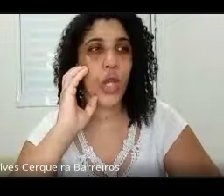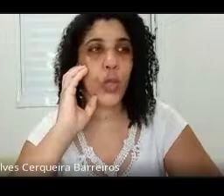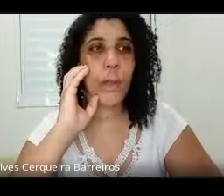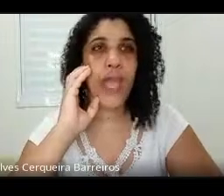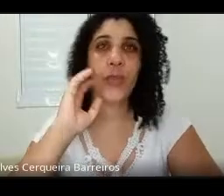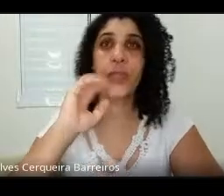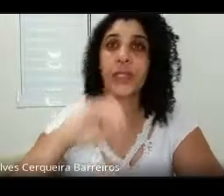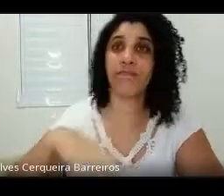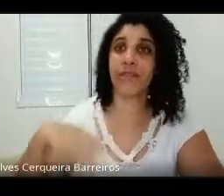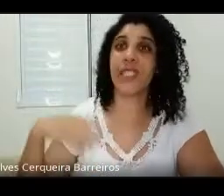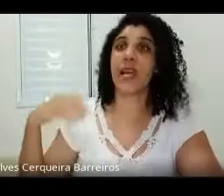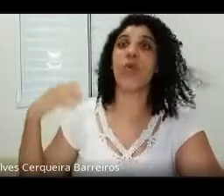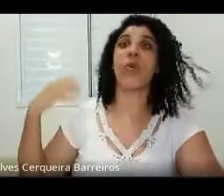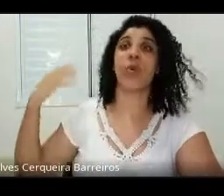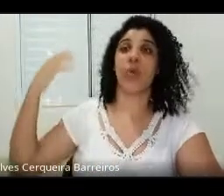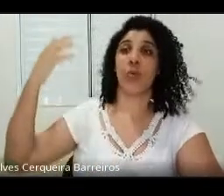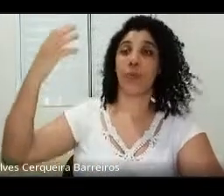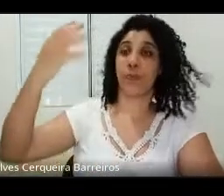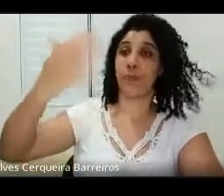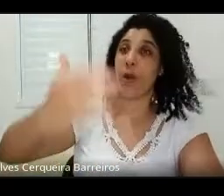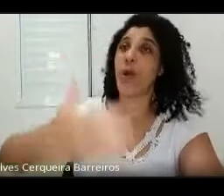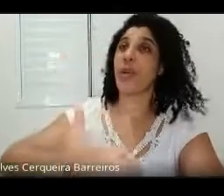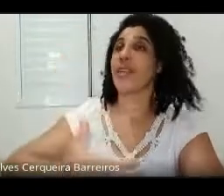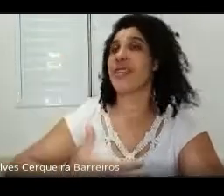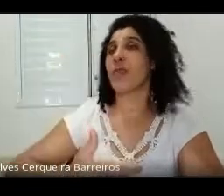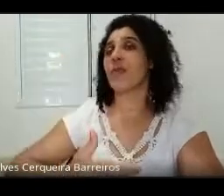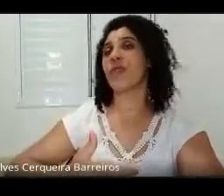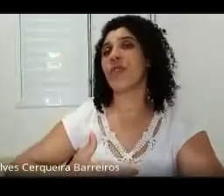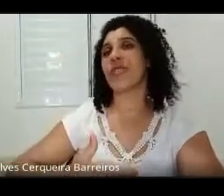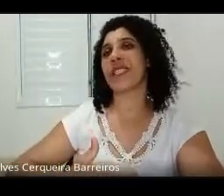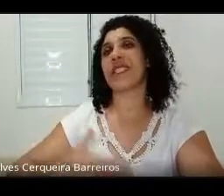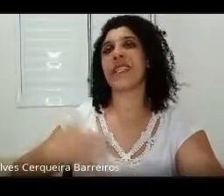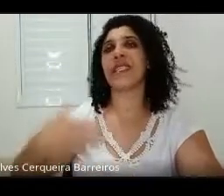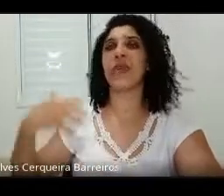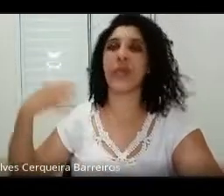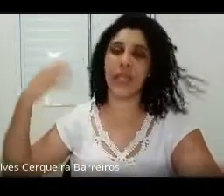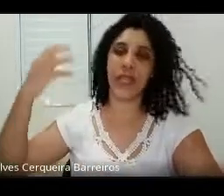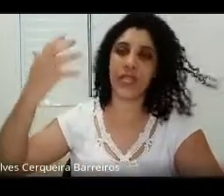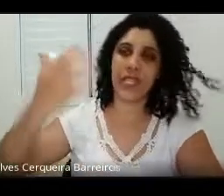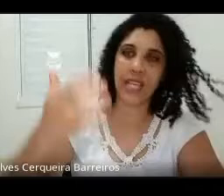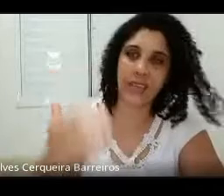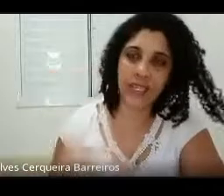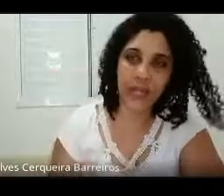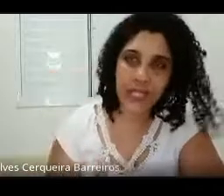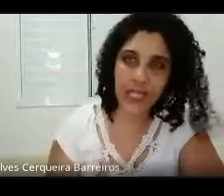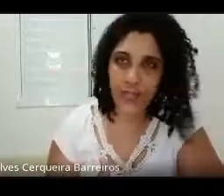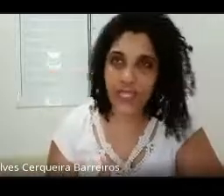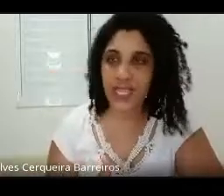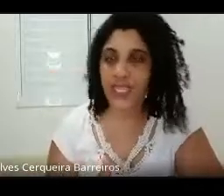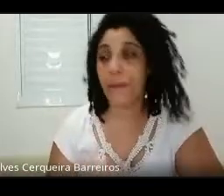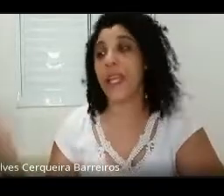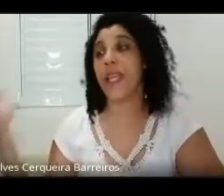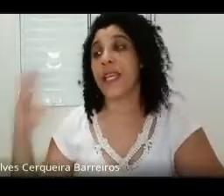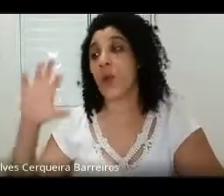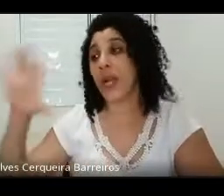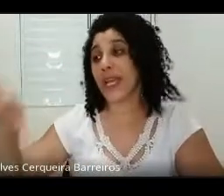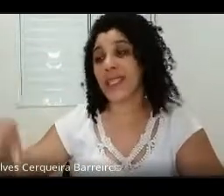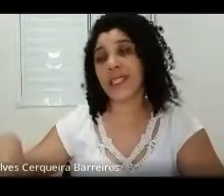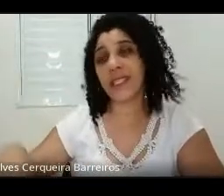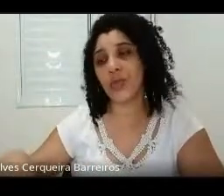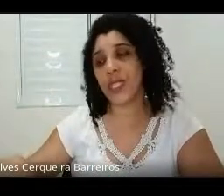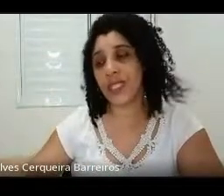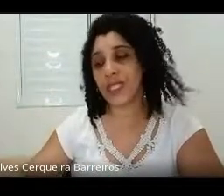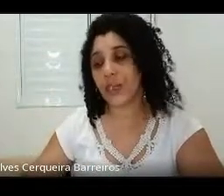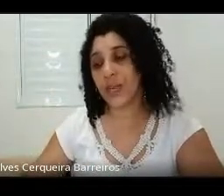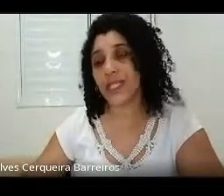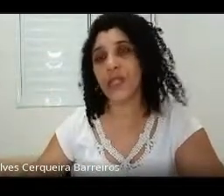do Império. Então, por ele ser um professor francês, né, então ele utilizava a língua de sinais francesa com aquelas